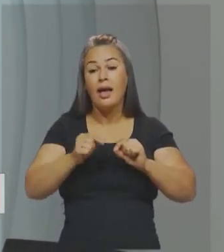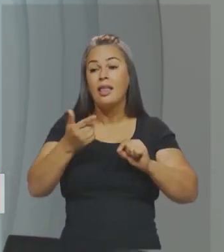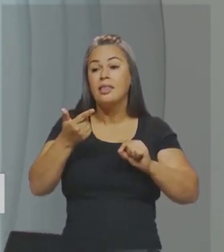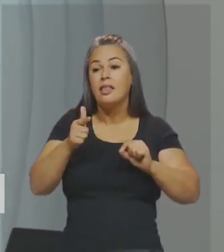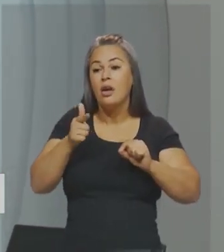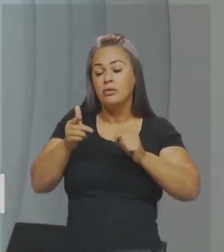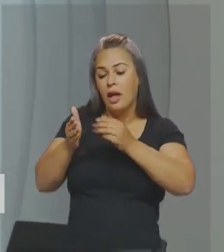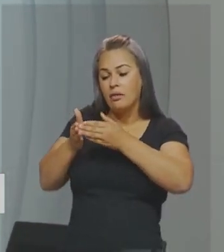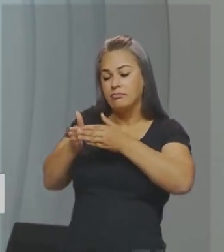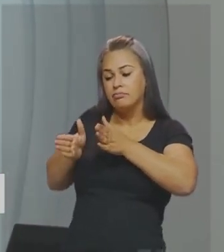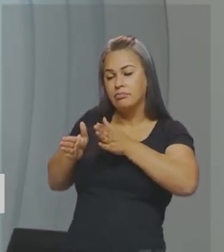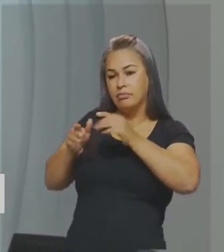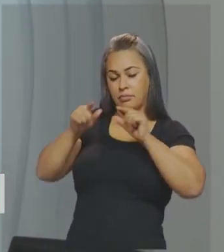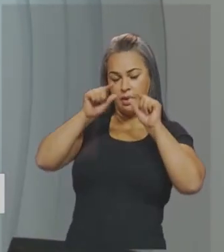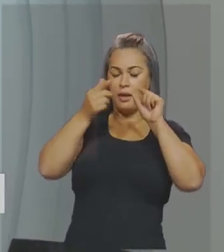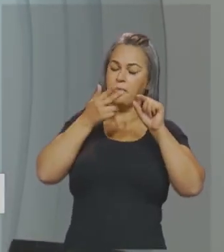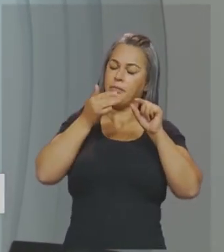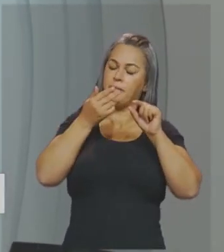exemplo,